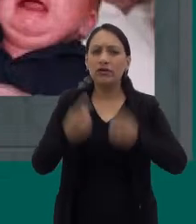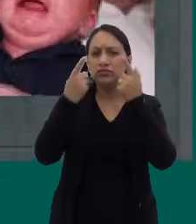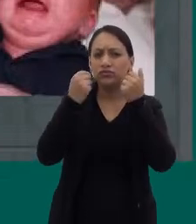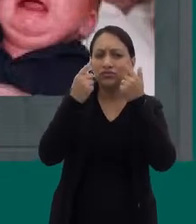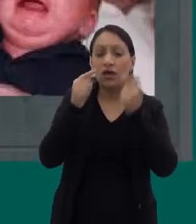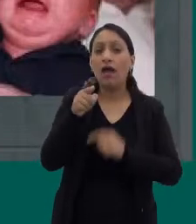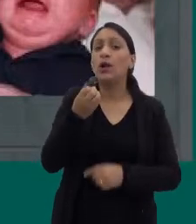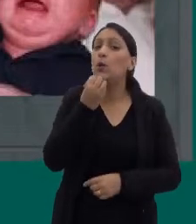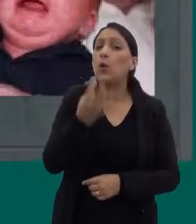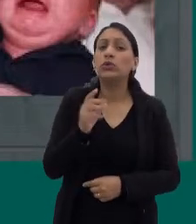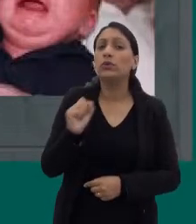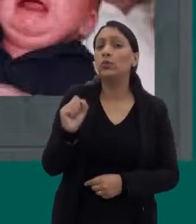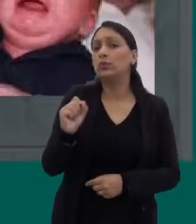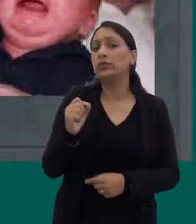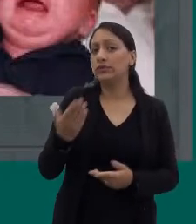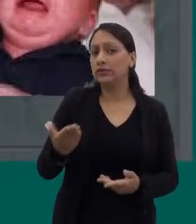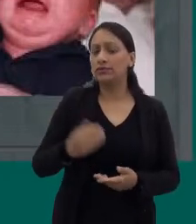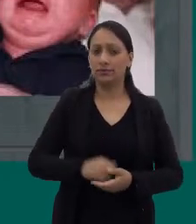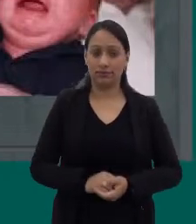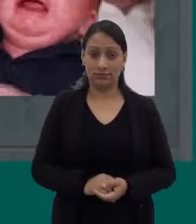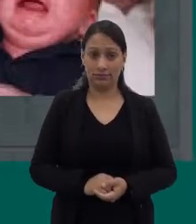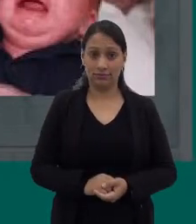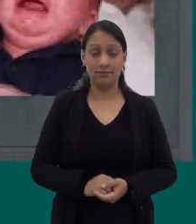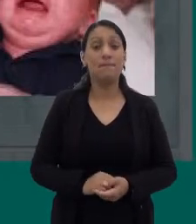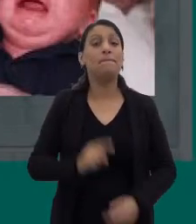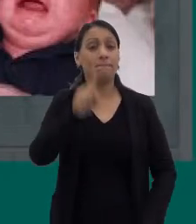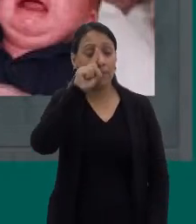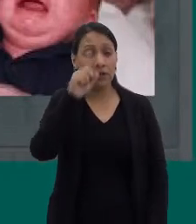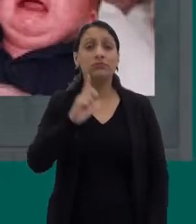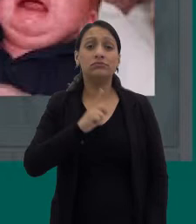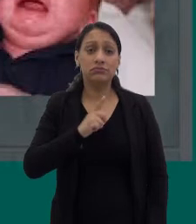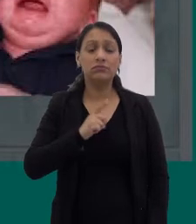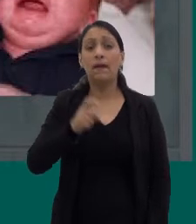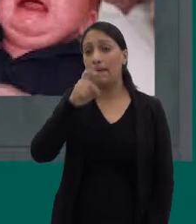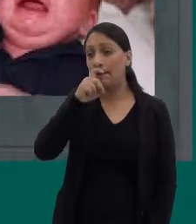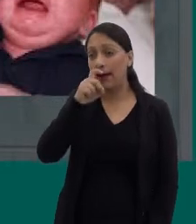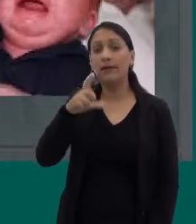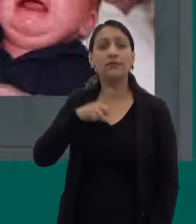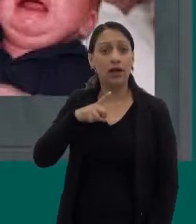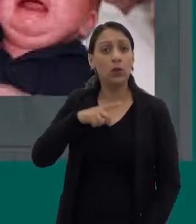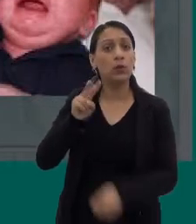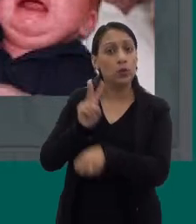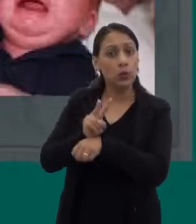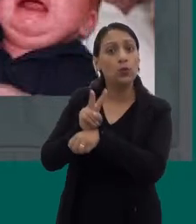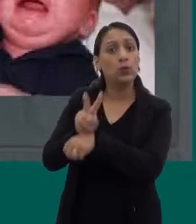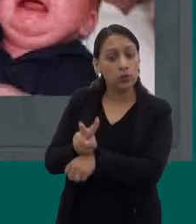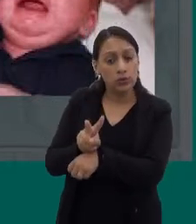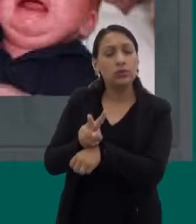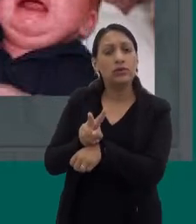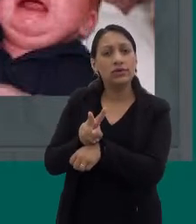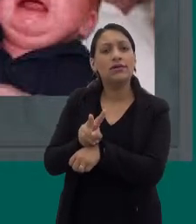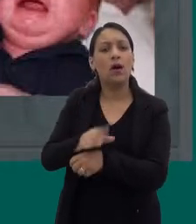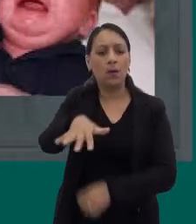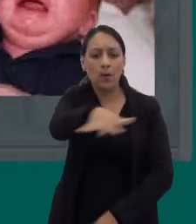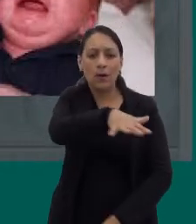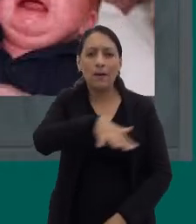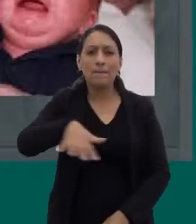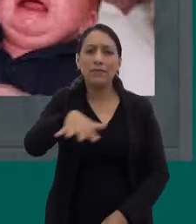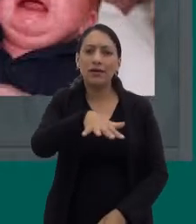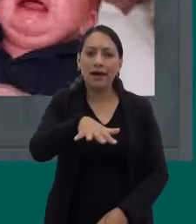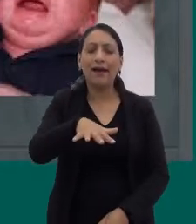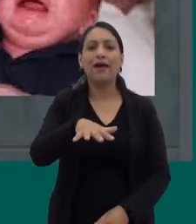encontra? Né? Ele vai ter uma mãe, ele vai ter um pai, um cuidador, ele vai ter todo um ambiente em